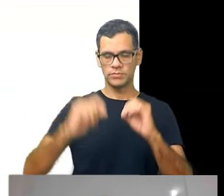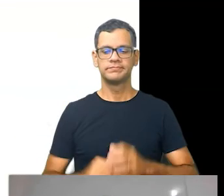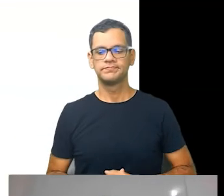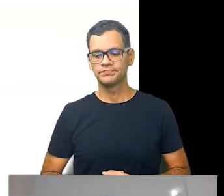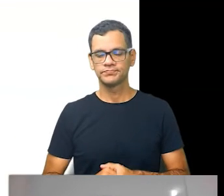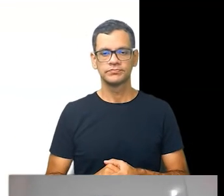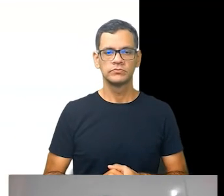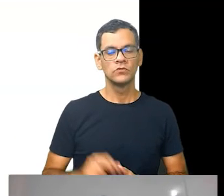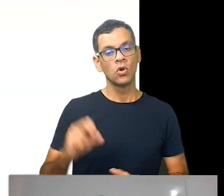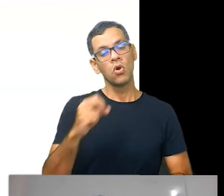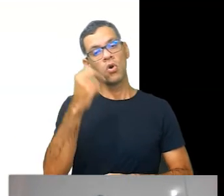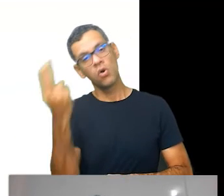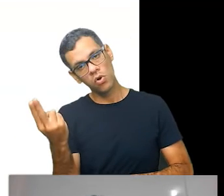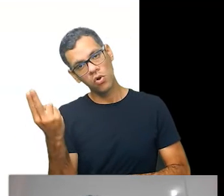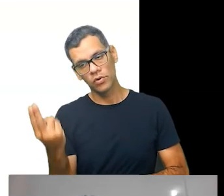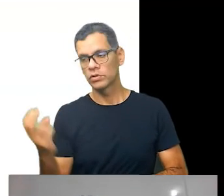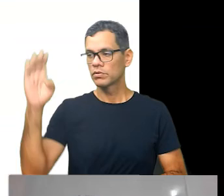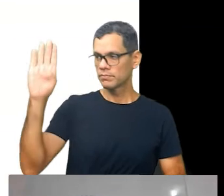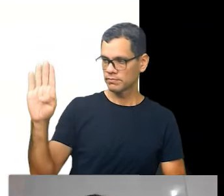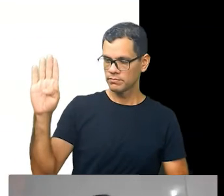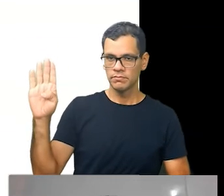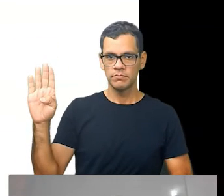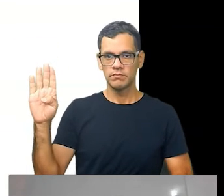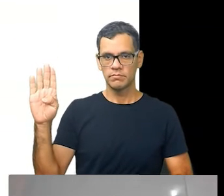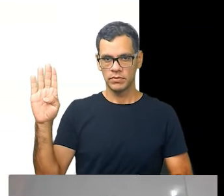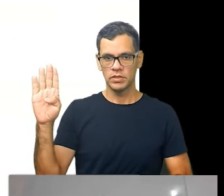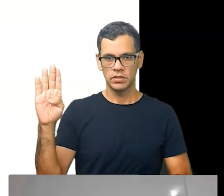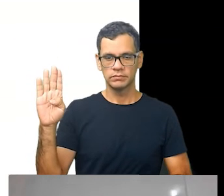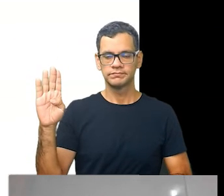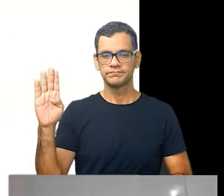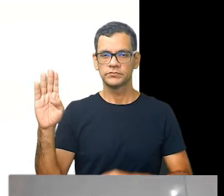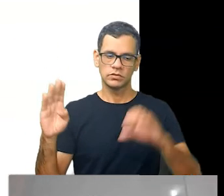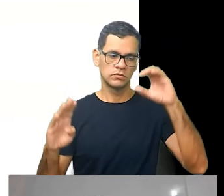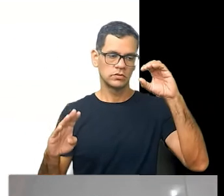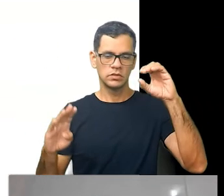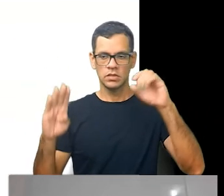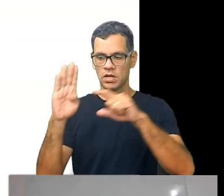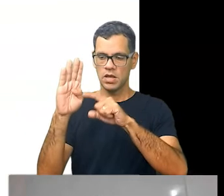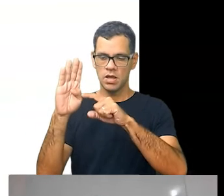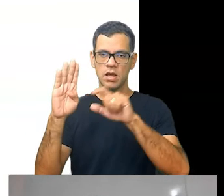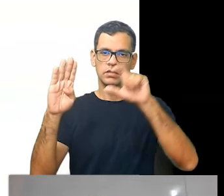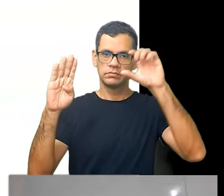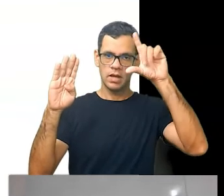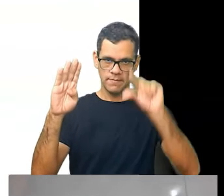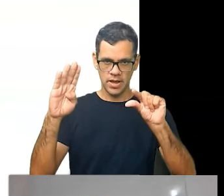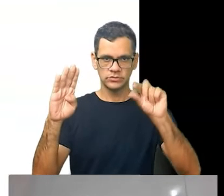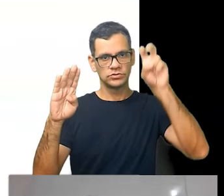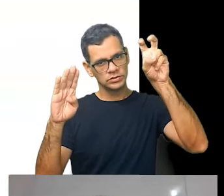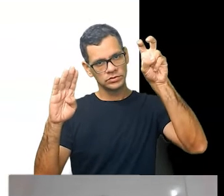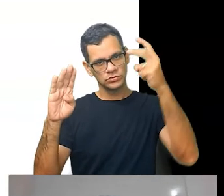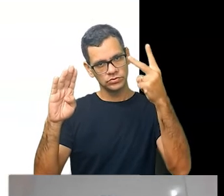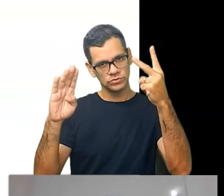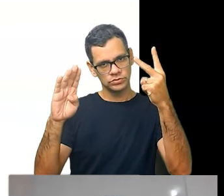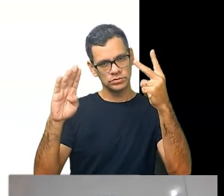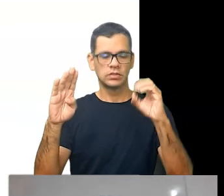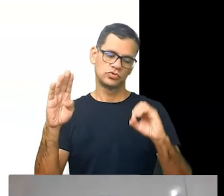Tá? Cada elemento de A é menor do que um elemento em B. Ou equivalente a dizer que o B é o elemento maior do que em